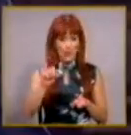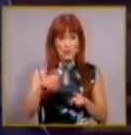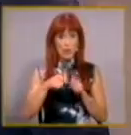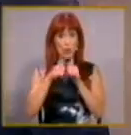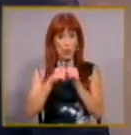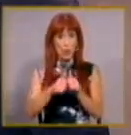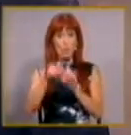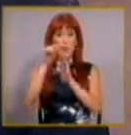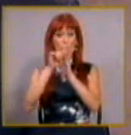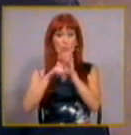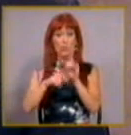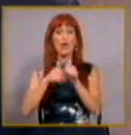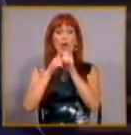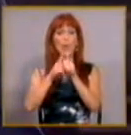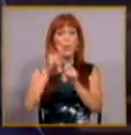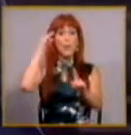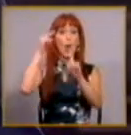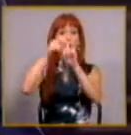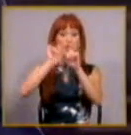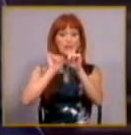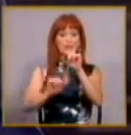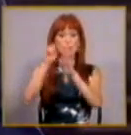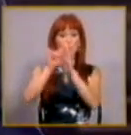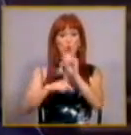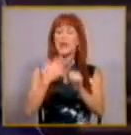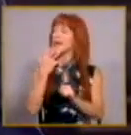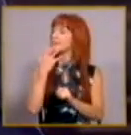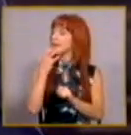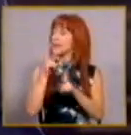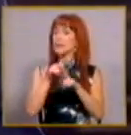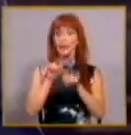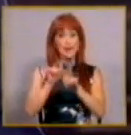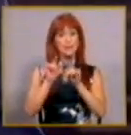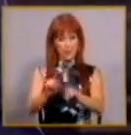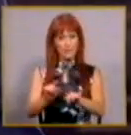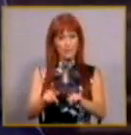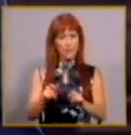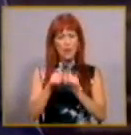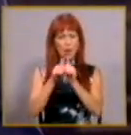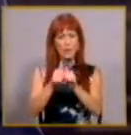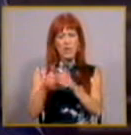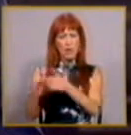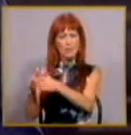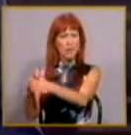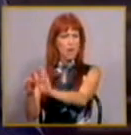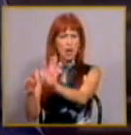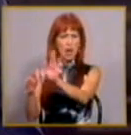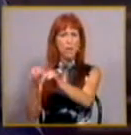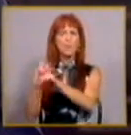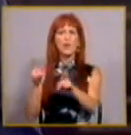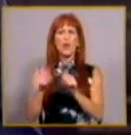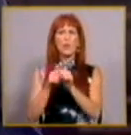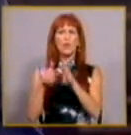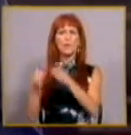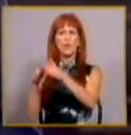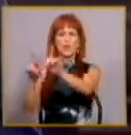cumpre o memorando e cumpre os objetivos do memorando. É muito rigoroso nessa matéria. Não segue este caminho do Governo. Porquê que não segue este